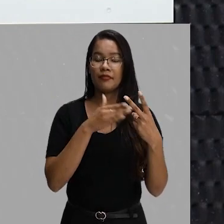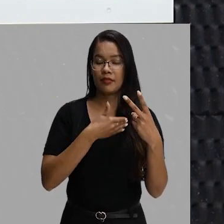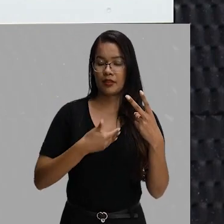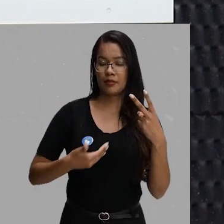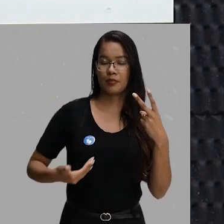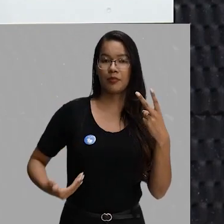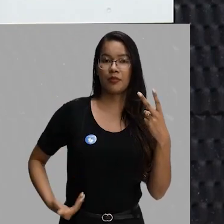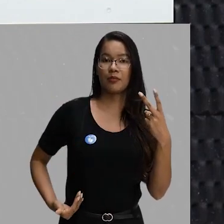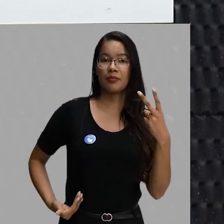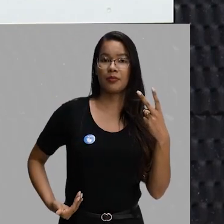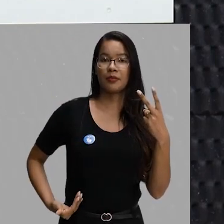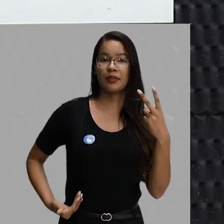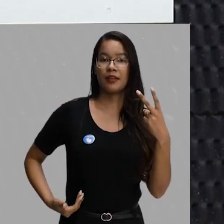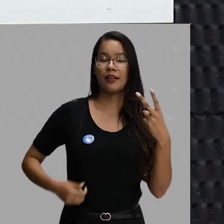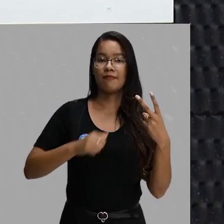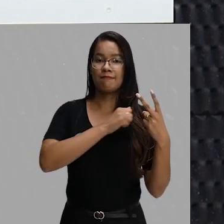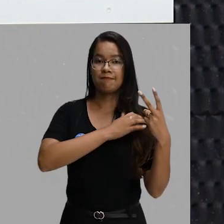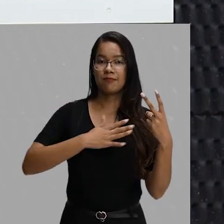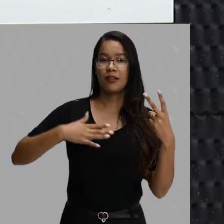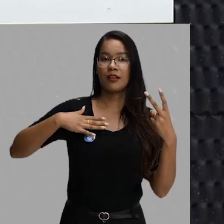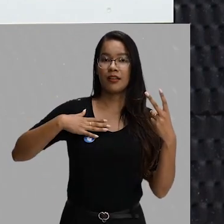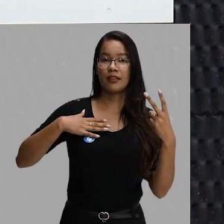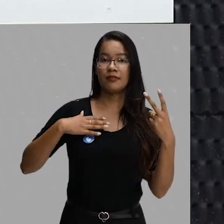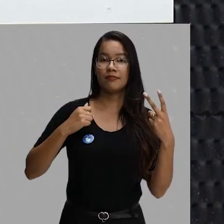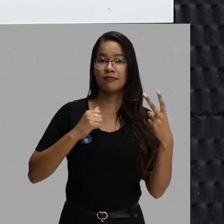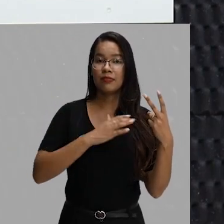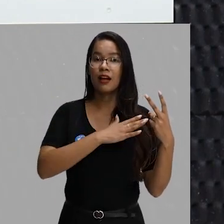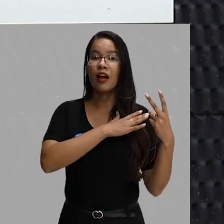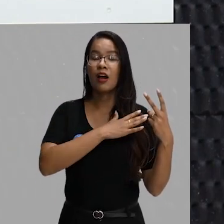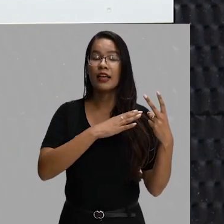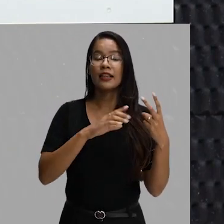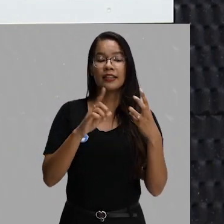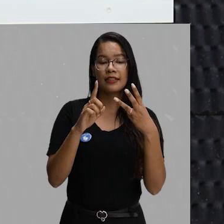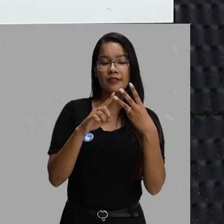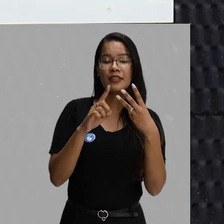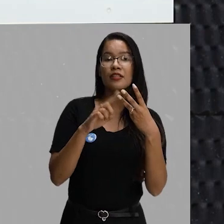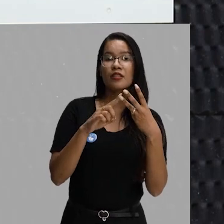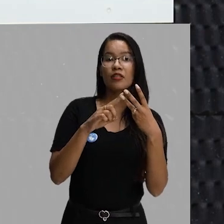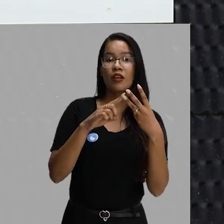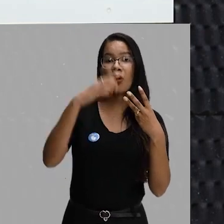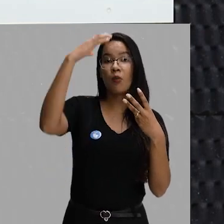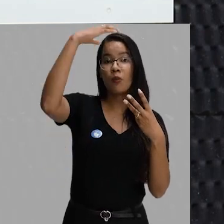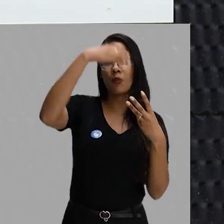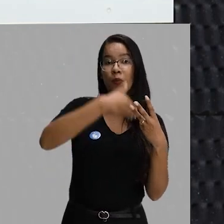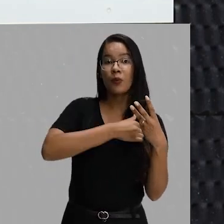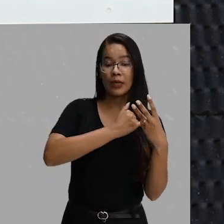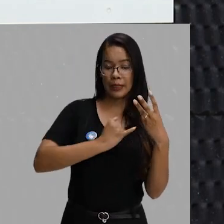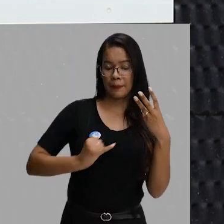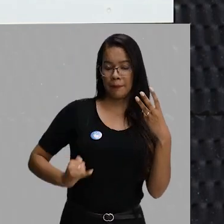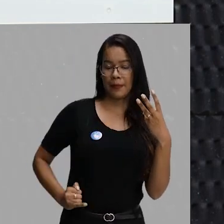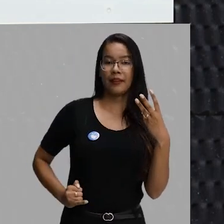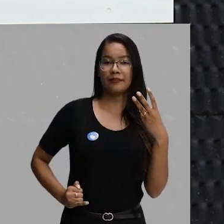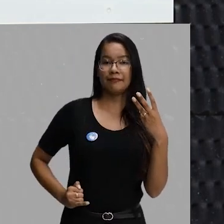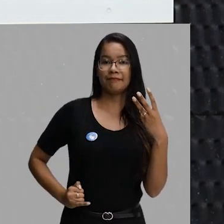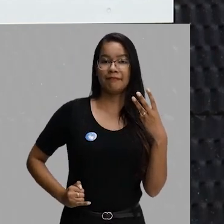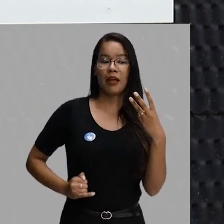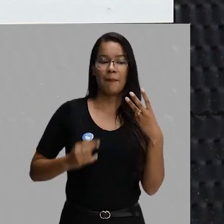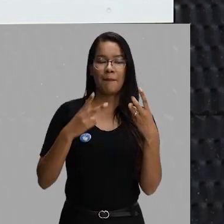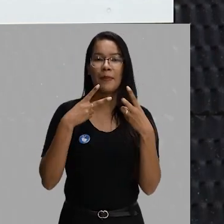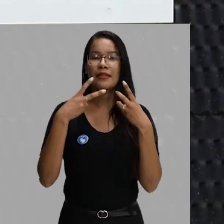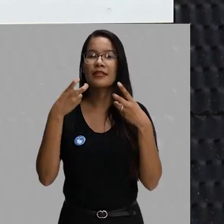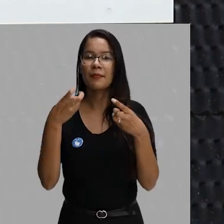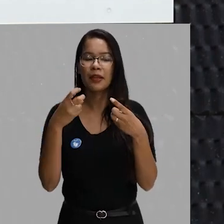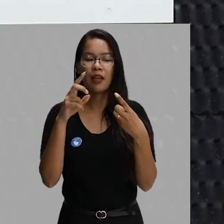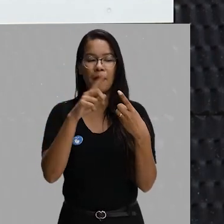república aristocrática. E a terceira fase, o império. Olhando para a primeira fase